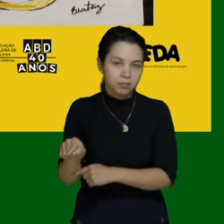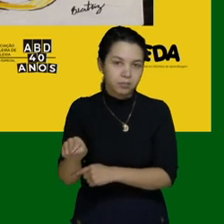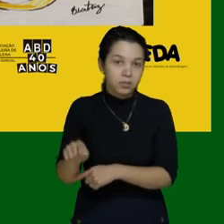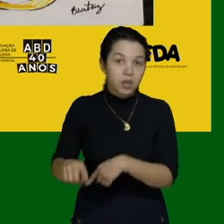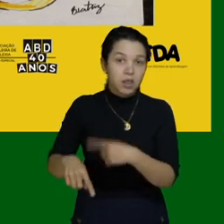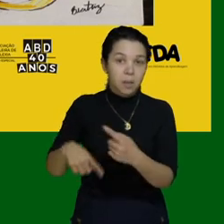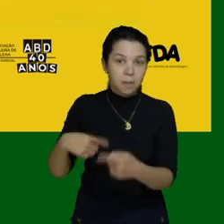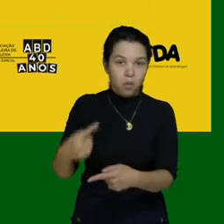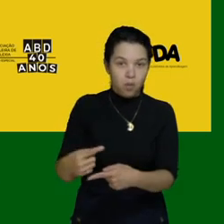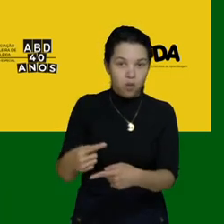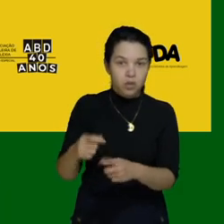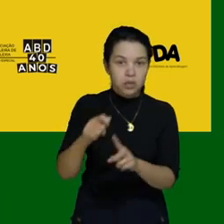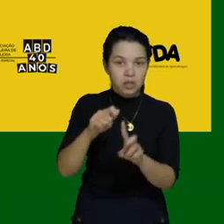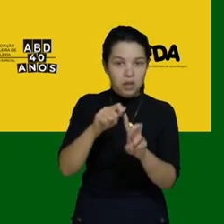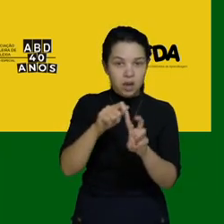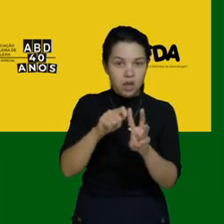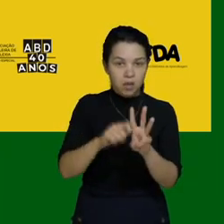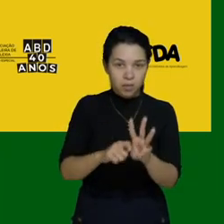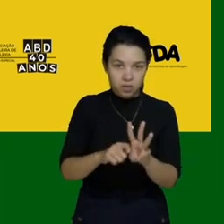mandou Depois de 3